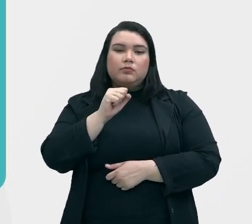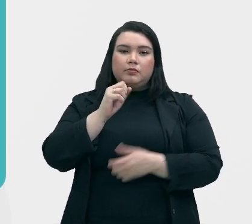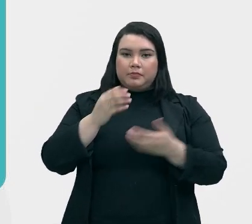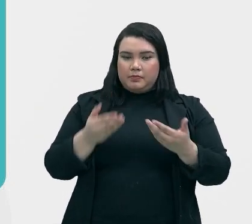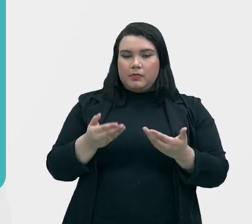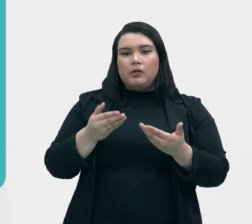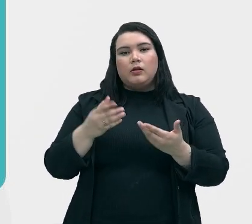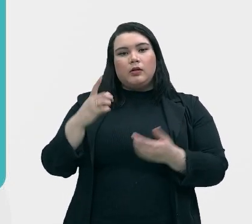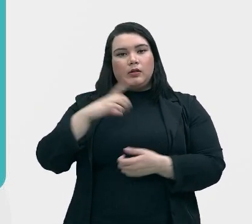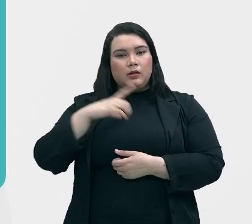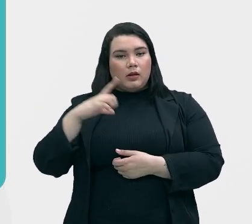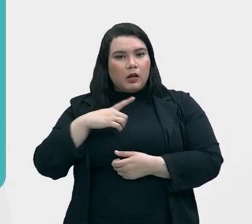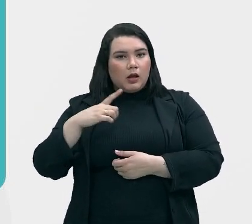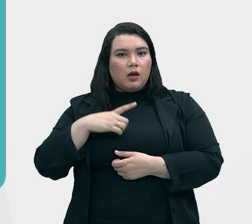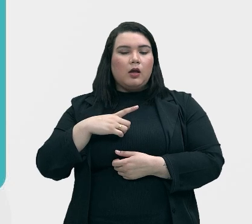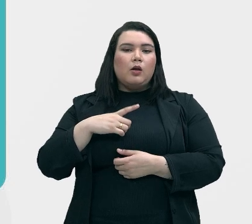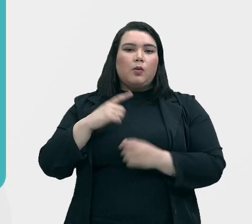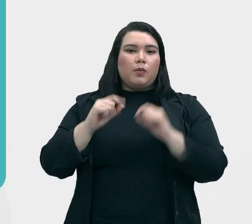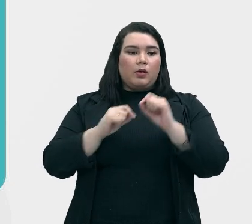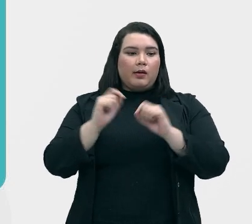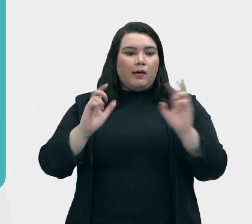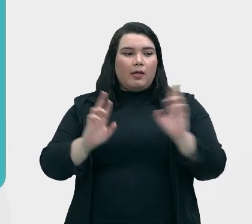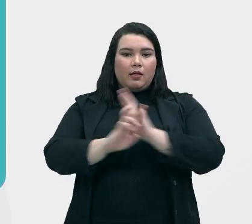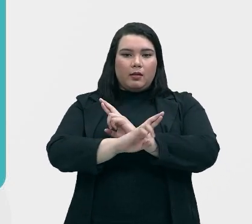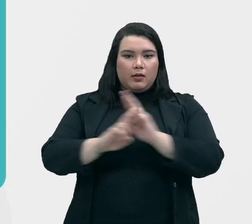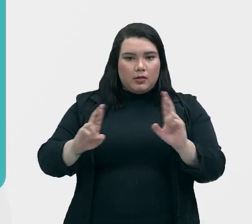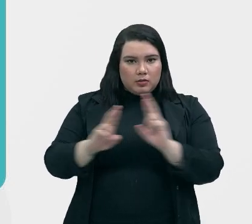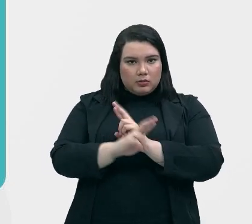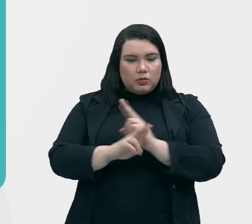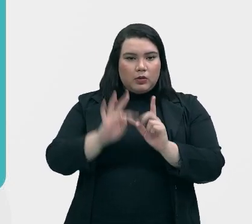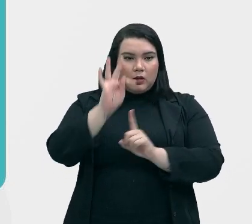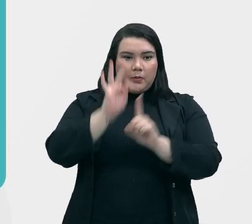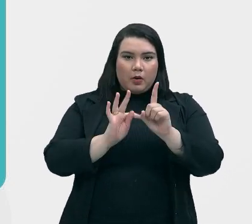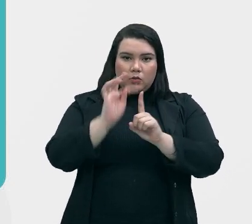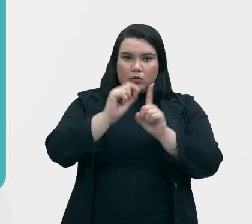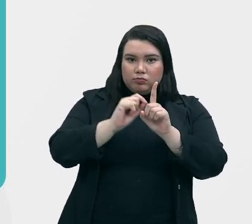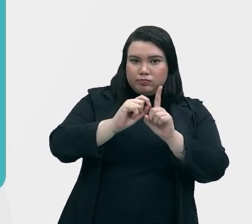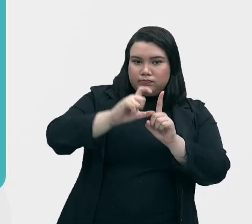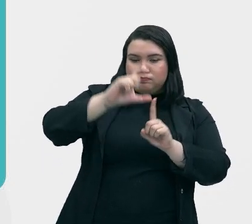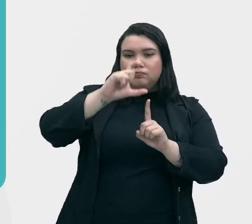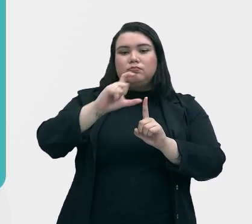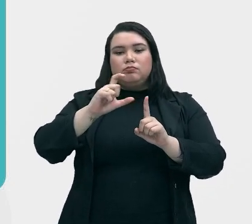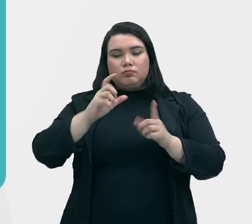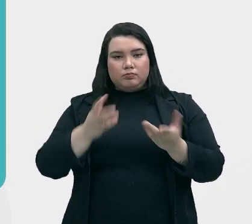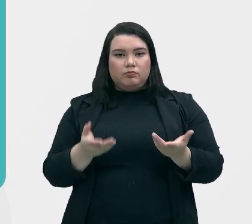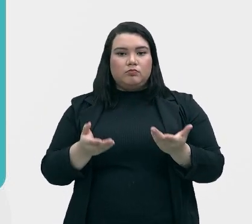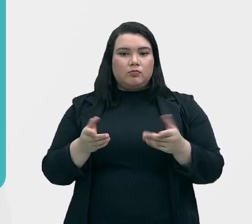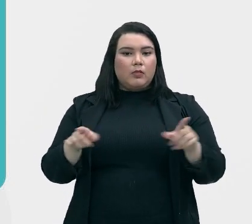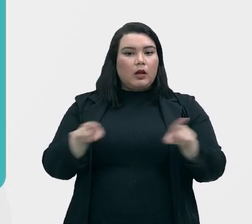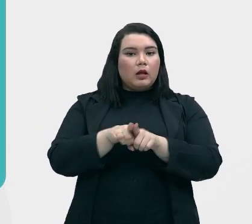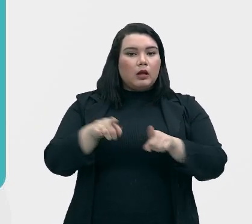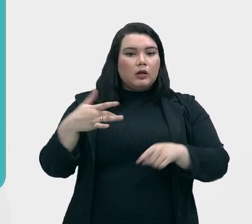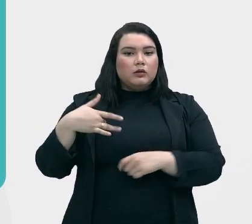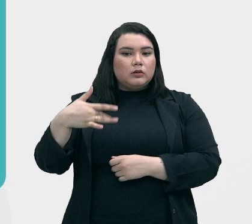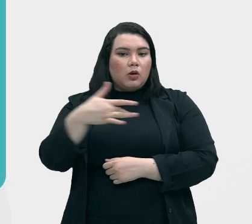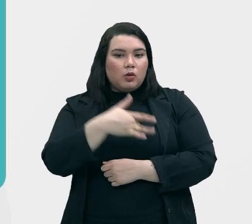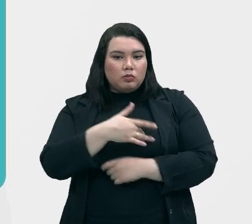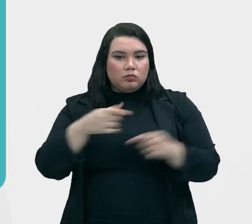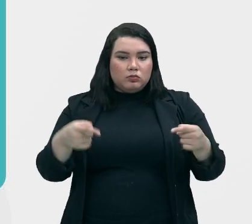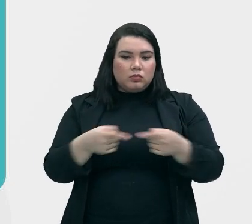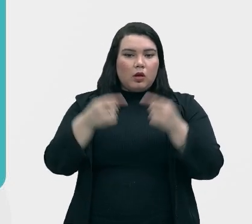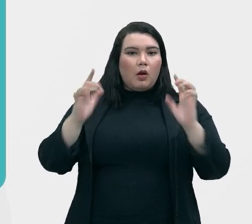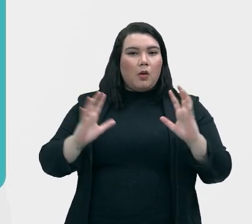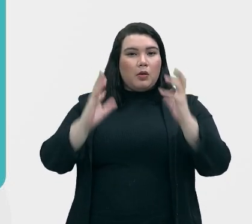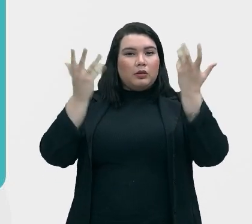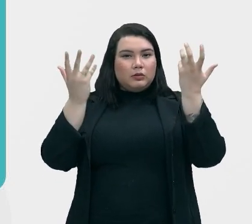cardiovasculares estão completamente relacionadas ao aumento de temperatura. Certo. Nós temos aí efeitos na saúde associados a